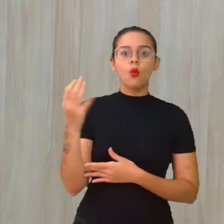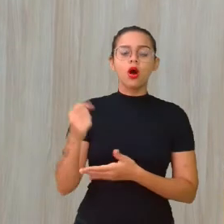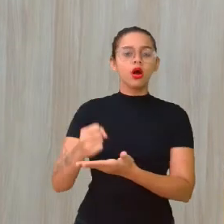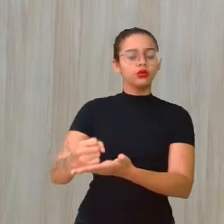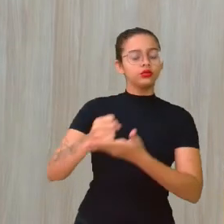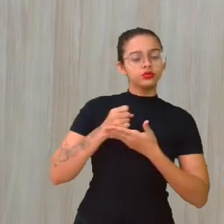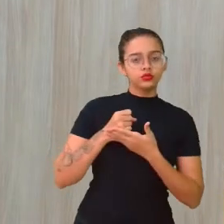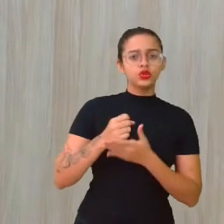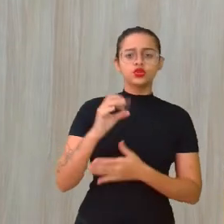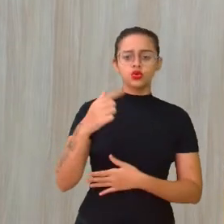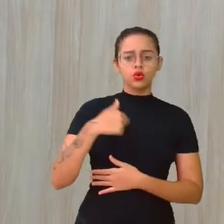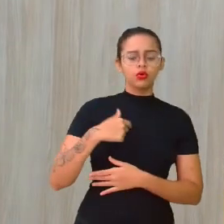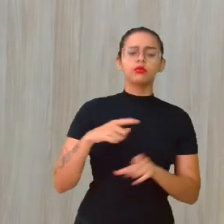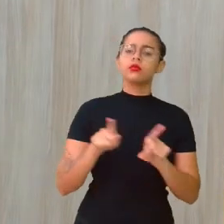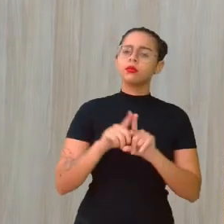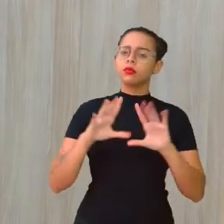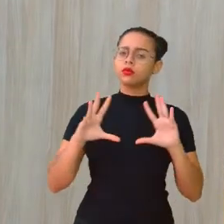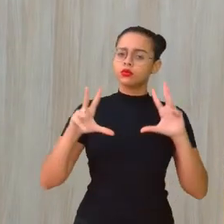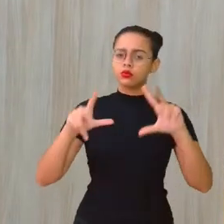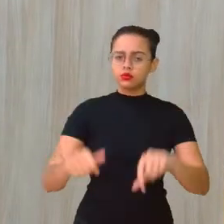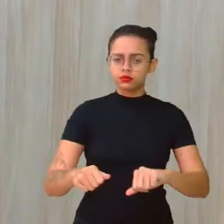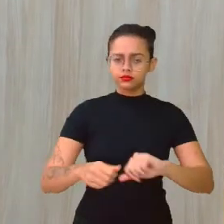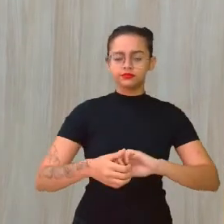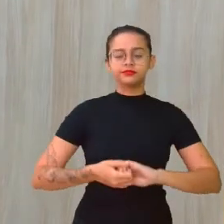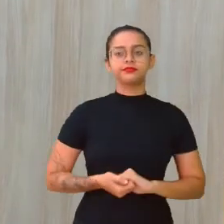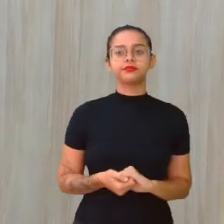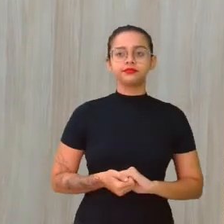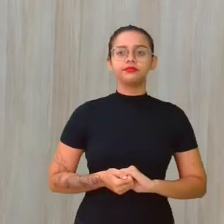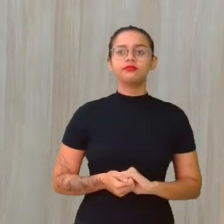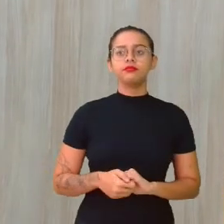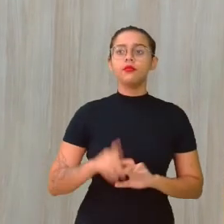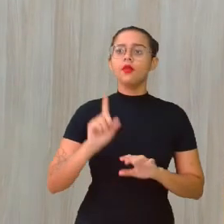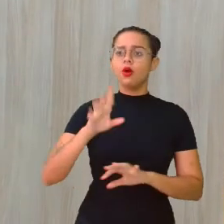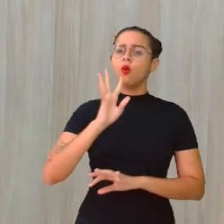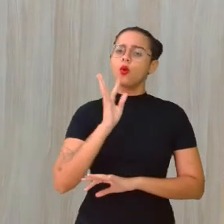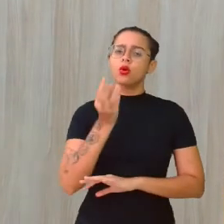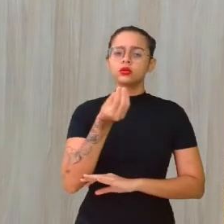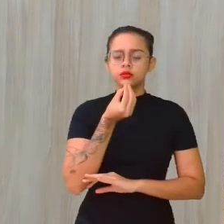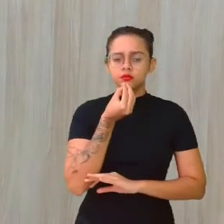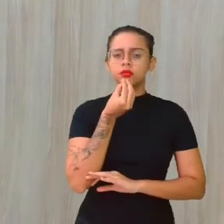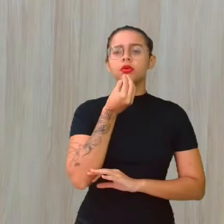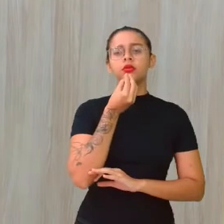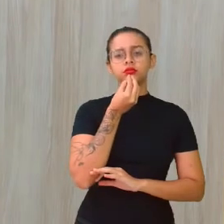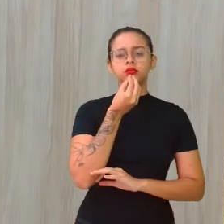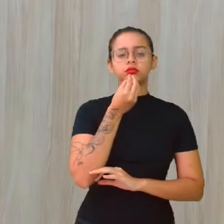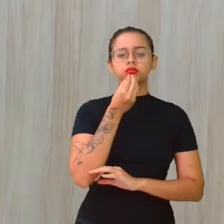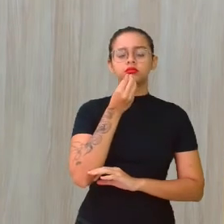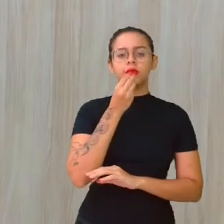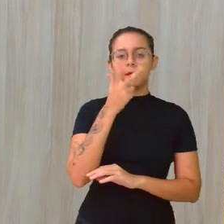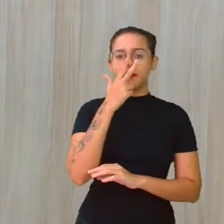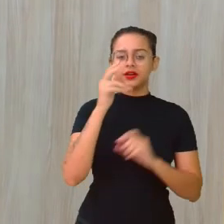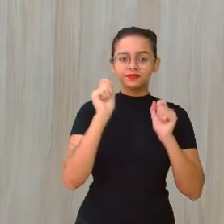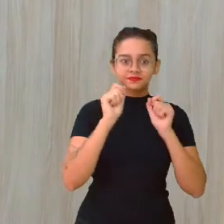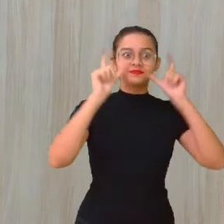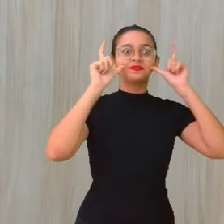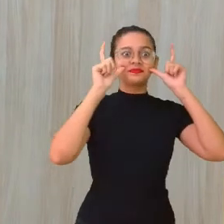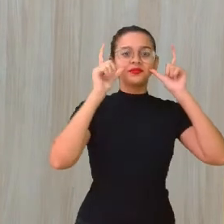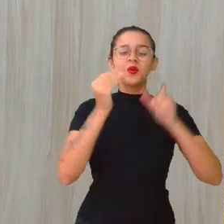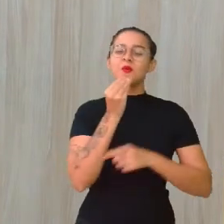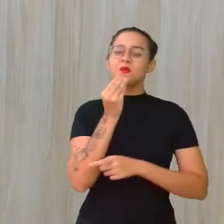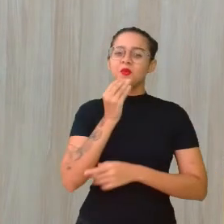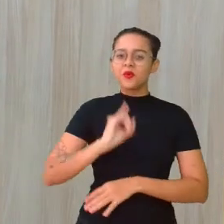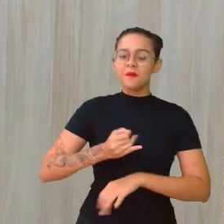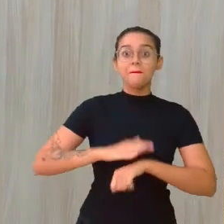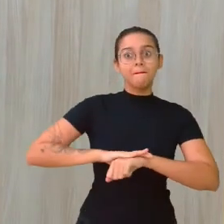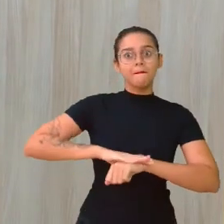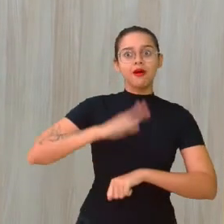ajuda, não só ela, como a todos nós, tá? É um conhecimento que destaca, oportuniza